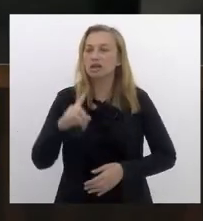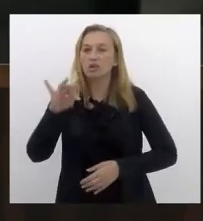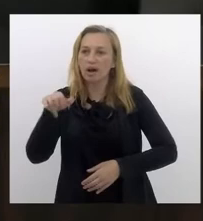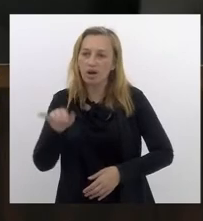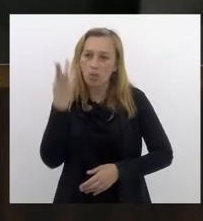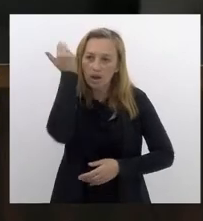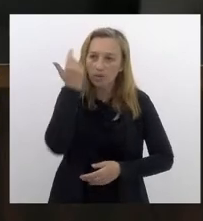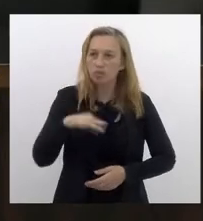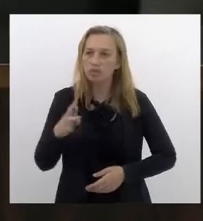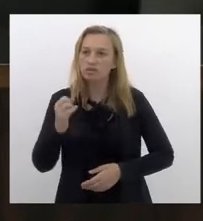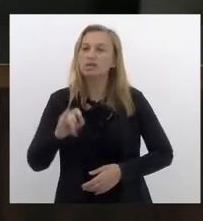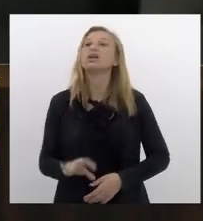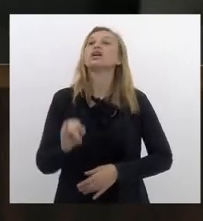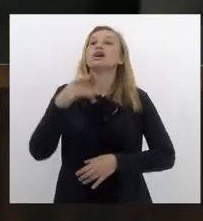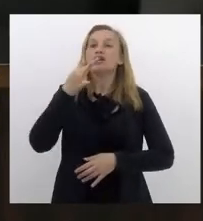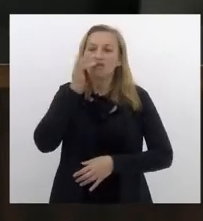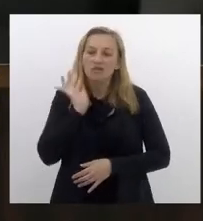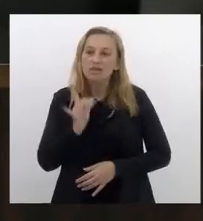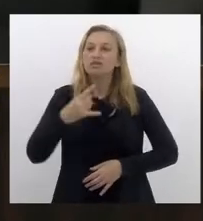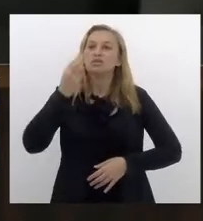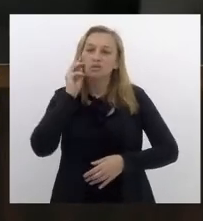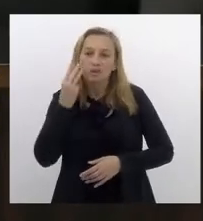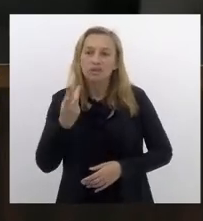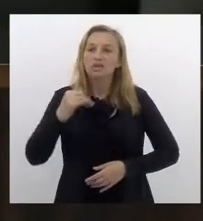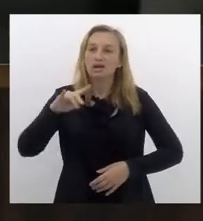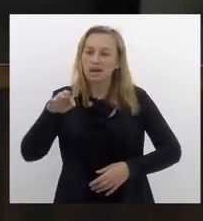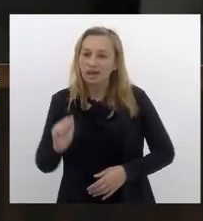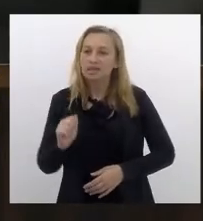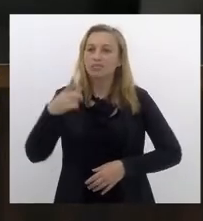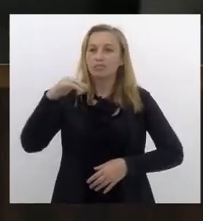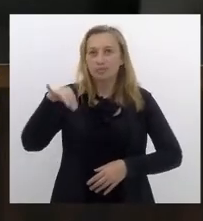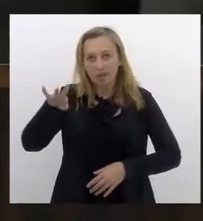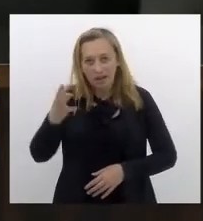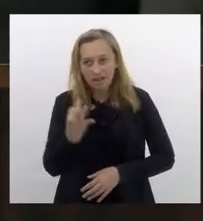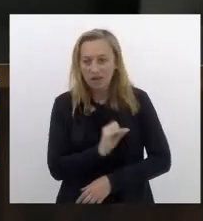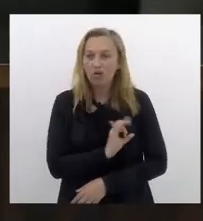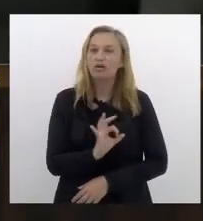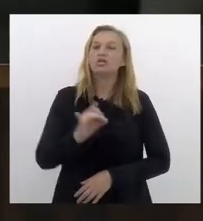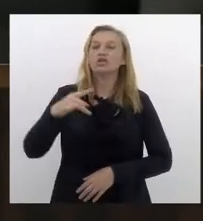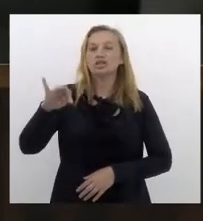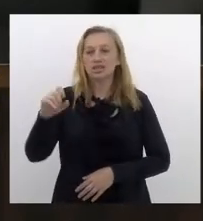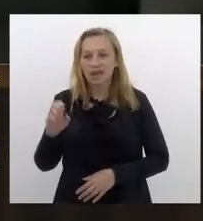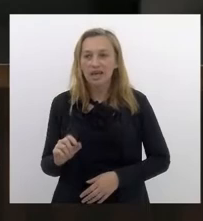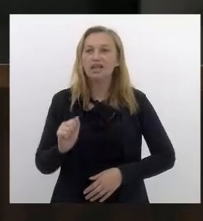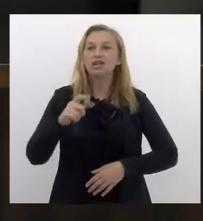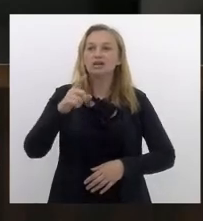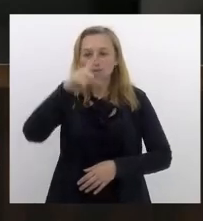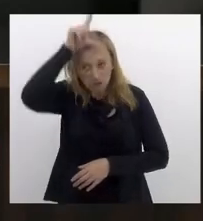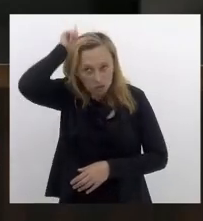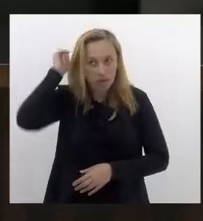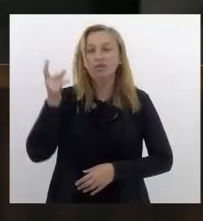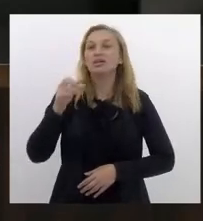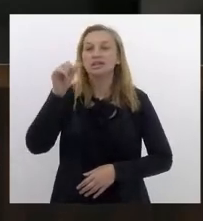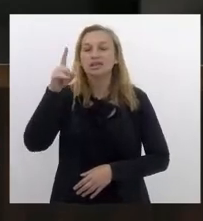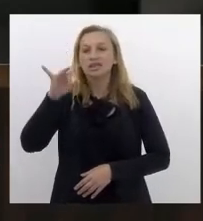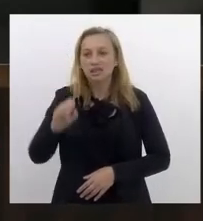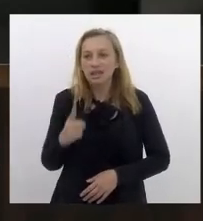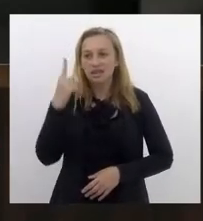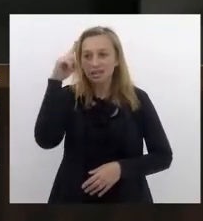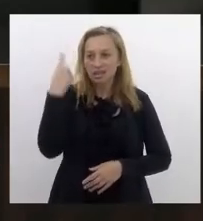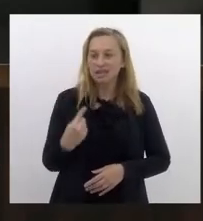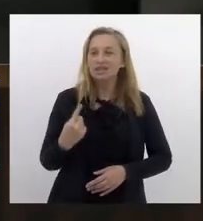Coelho, Rubens Bontempo, Flávio Serafim, Aldeia Carneira, Alana Passos, Marta Rocha, Valdeci da Saúde, Célia Jordão, Luiz Paulo, Dani Monteiro, Lucinha, Mônica